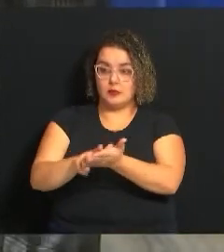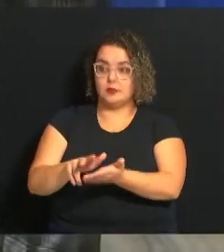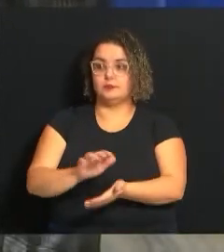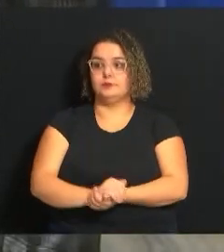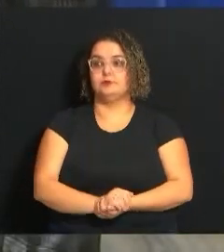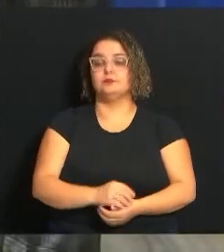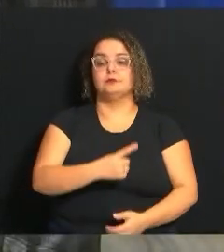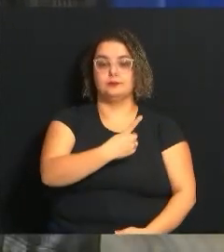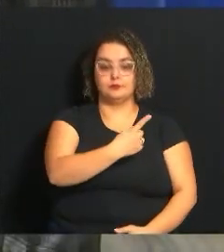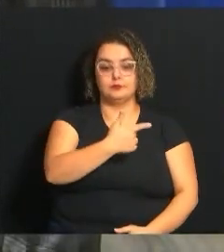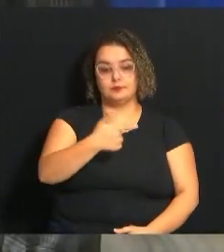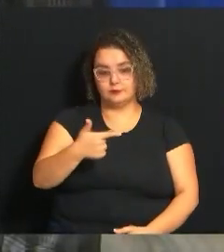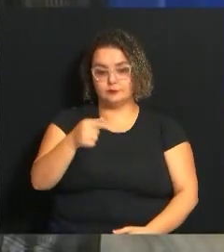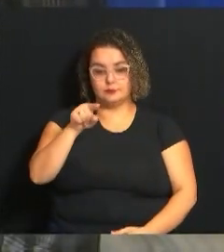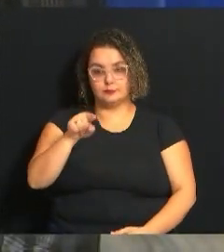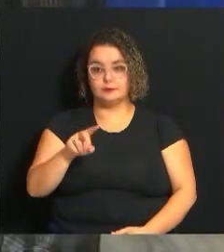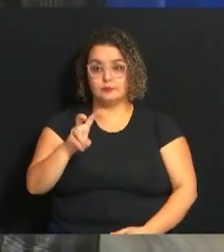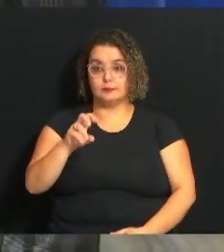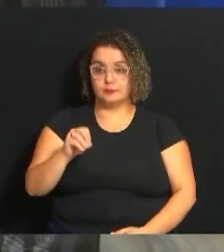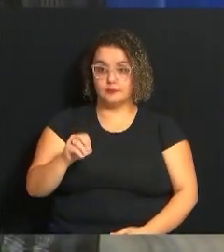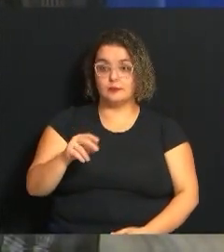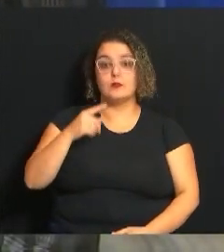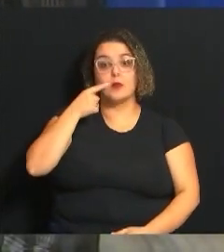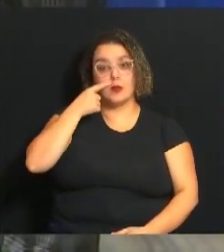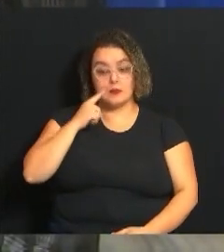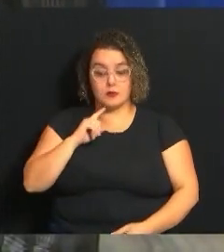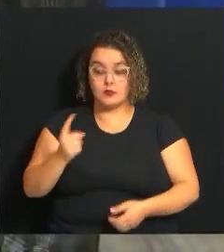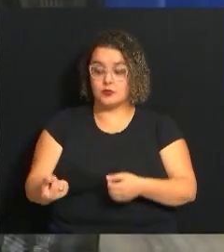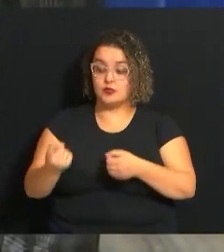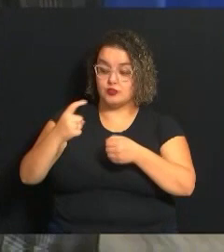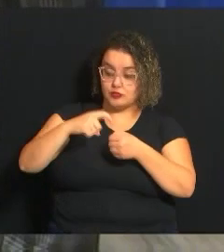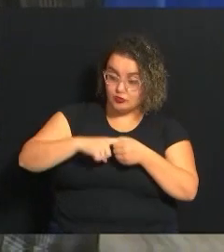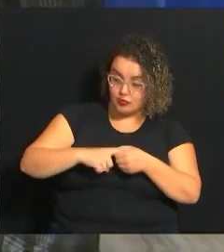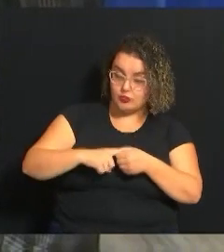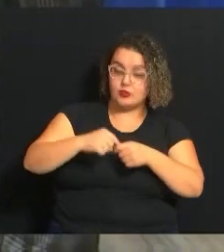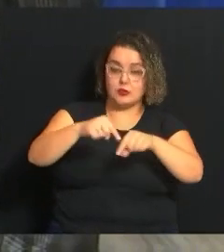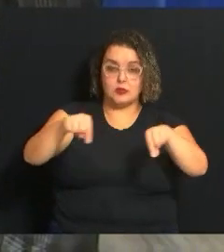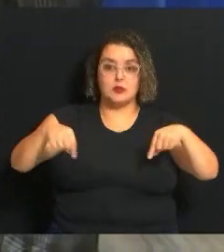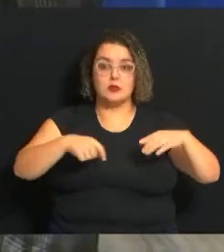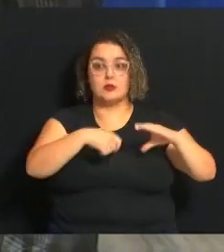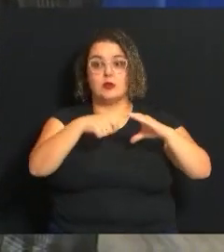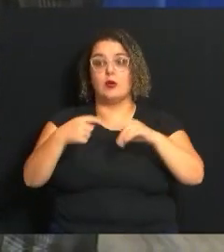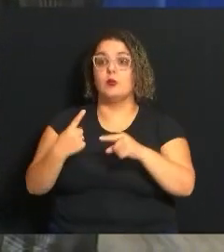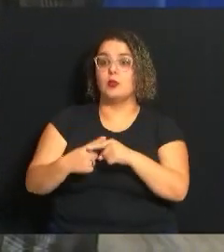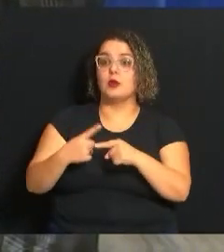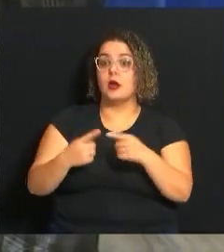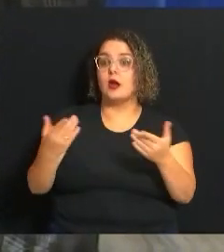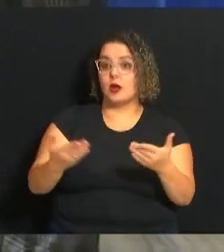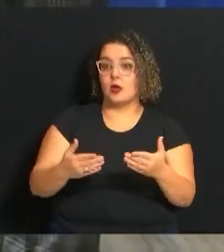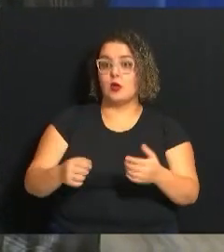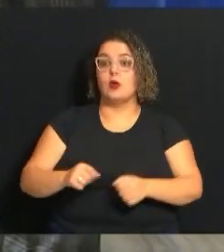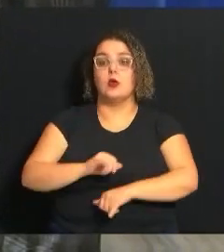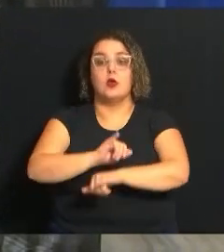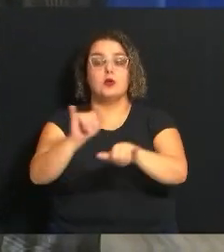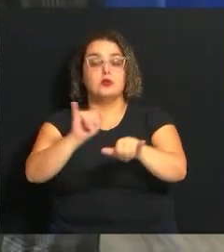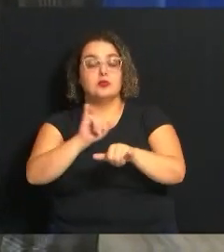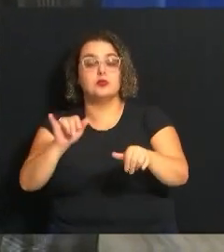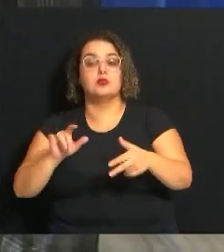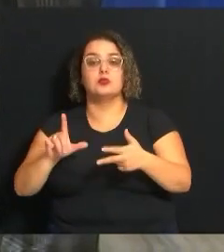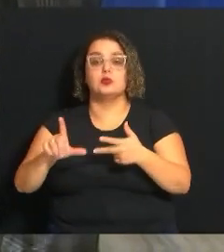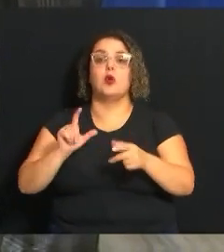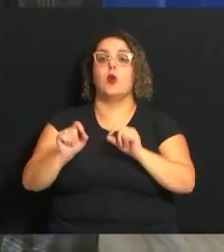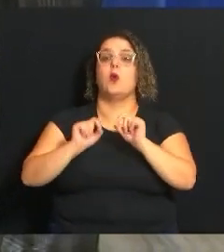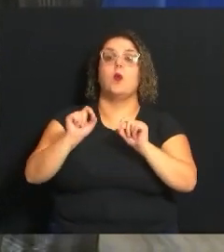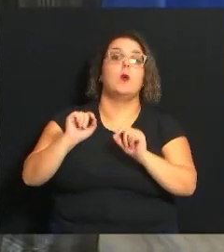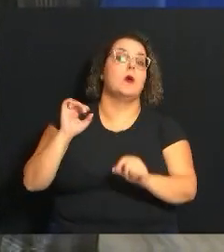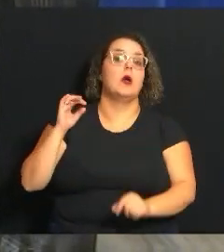Meio-dia e 50, a Viviane Novaes está de volta aqui nos nossos estúdios, porque agora é hora das notícias do Legislativo, do que acontece